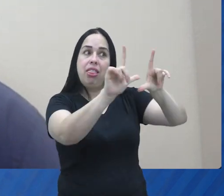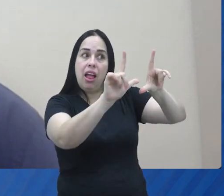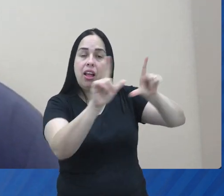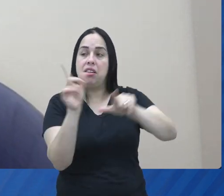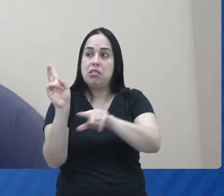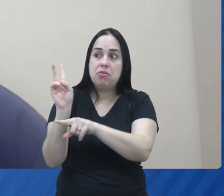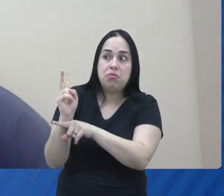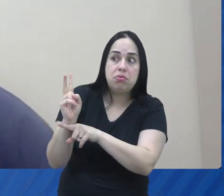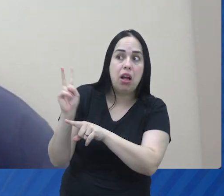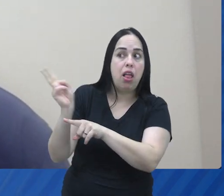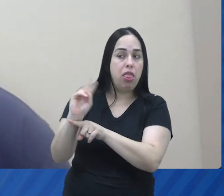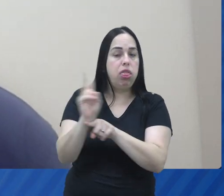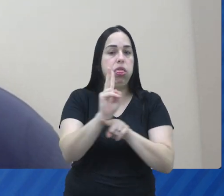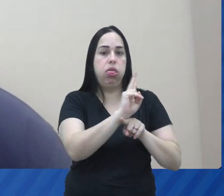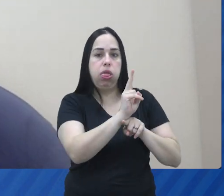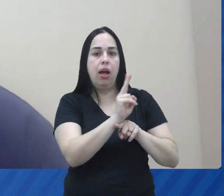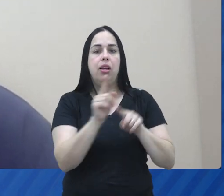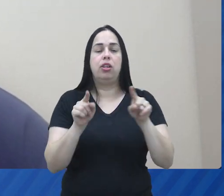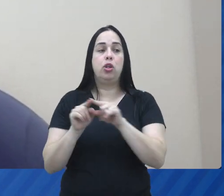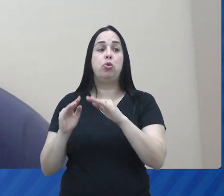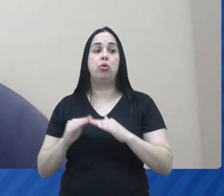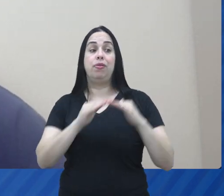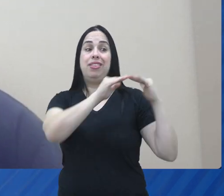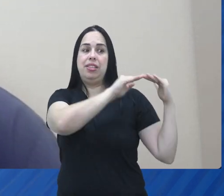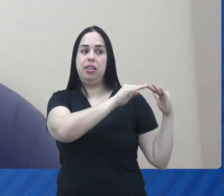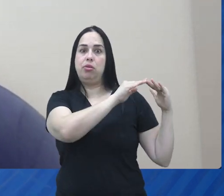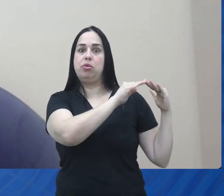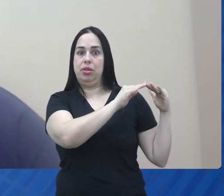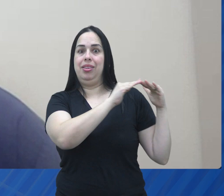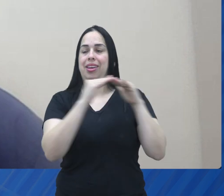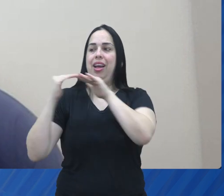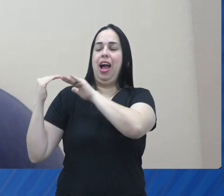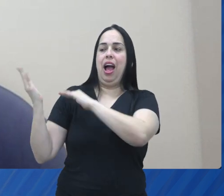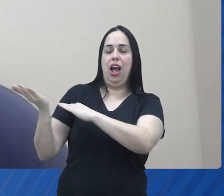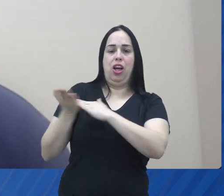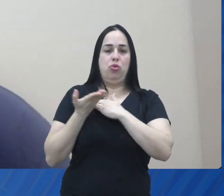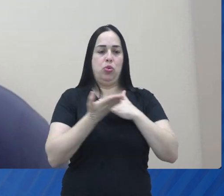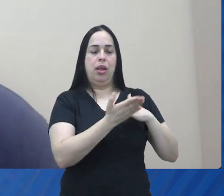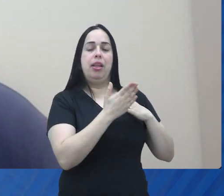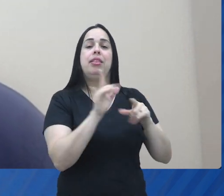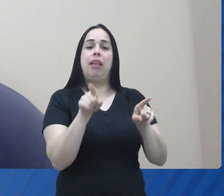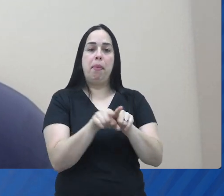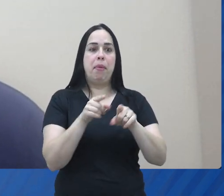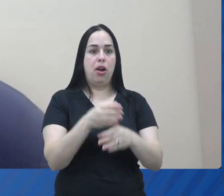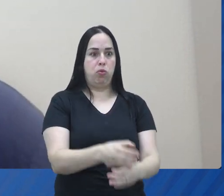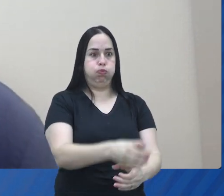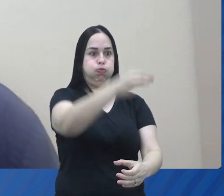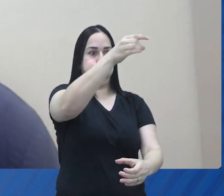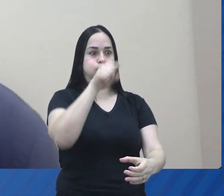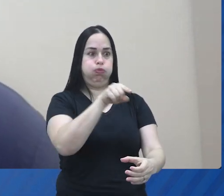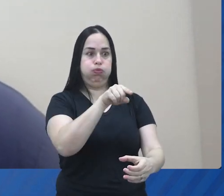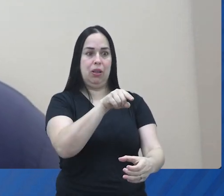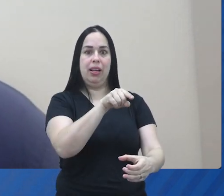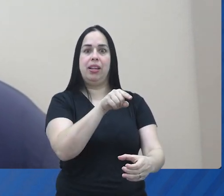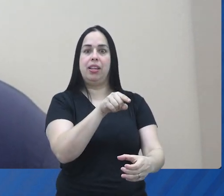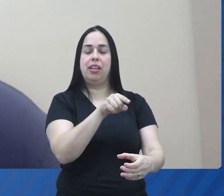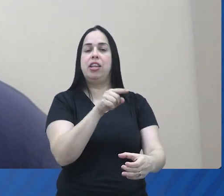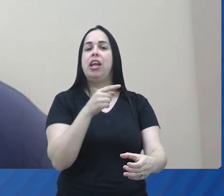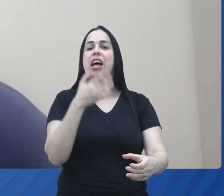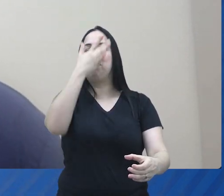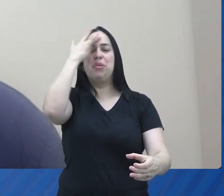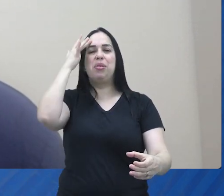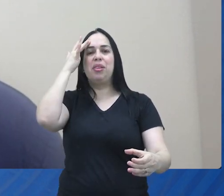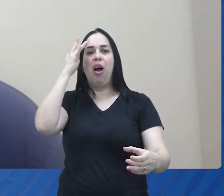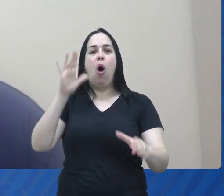só com a plaquinha de que há comunidade solidária, pessoas vizinhas se cuidando, mas tendo o totem, eles constituem